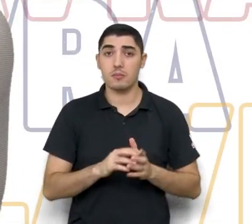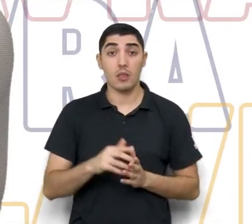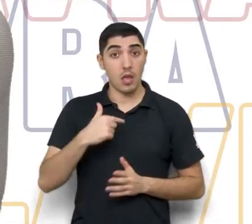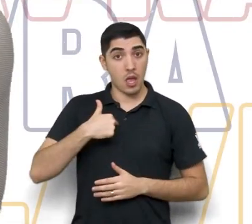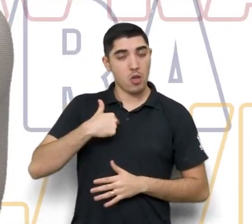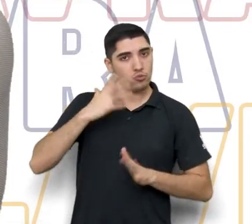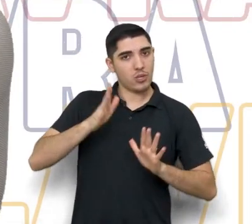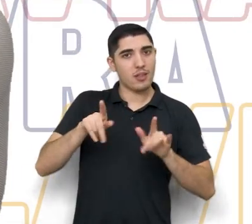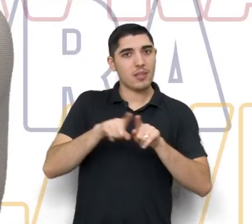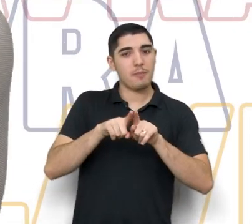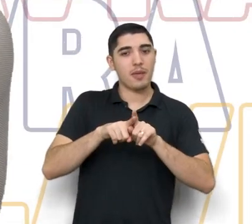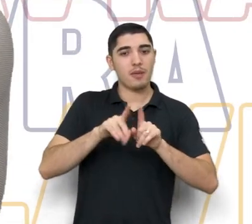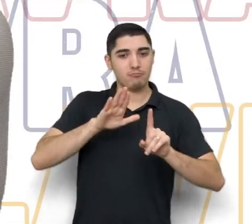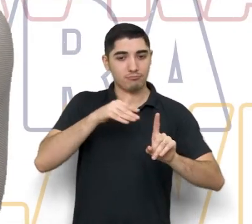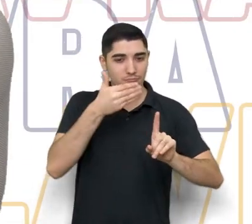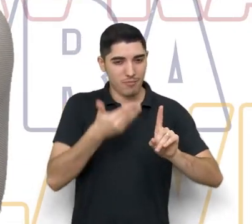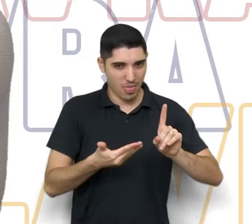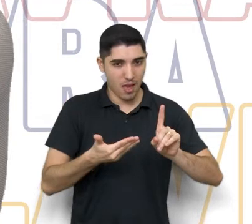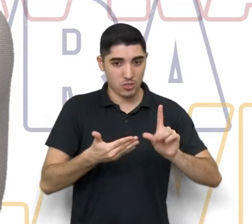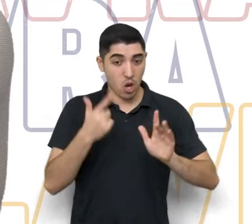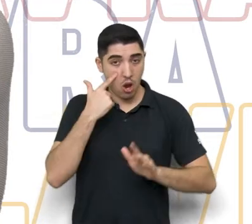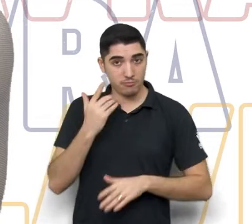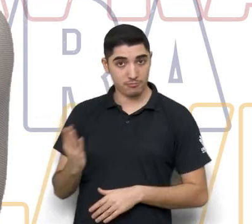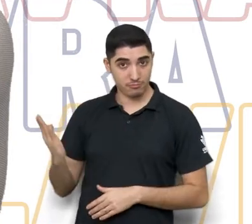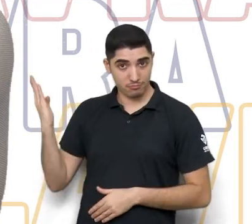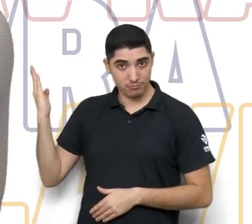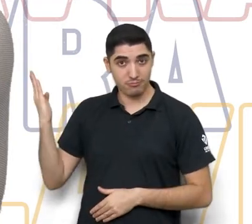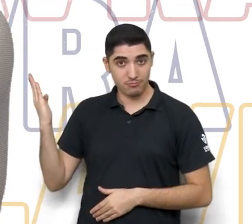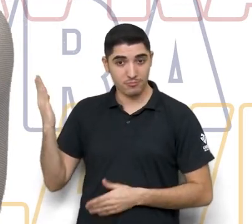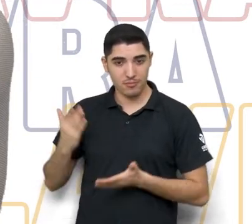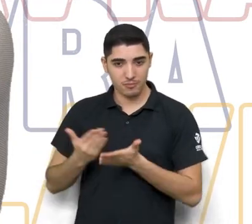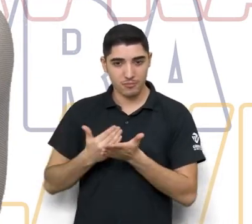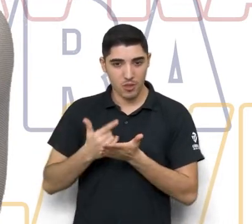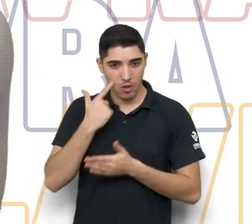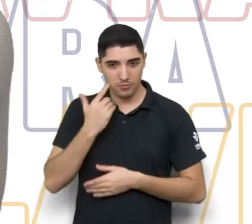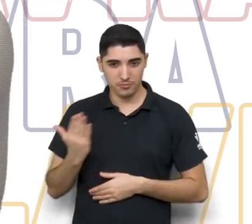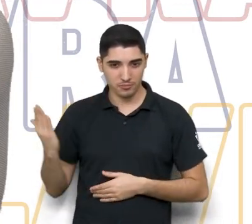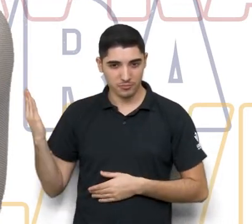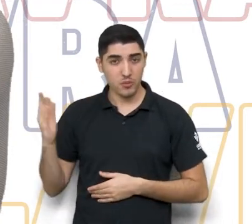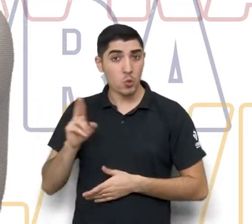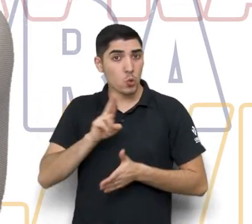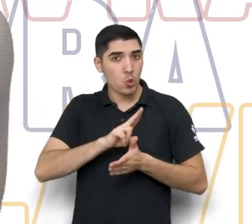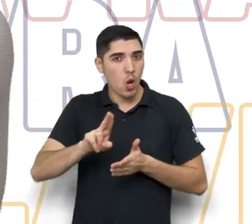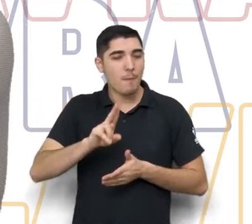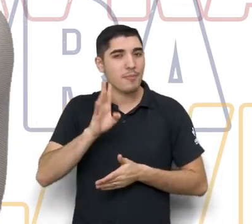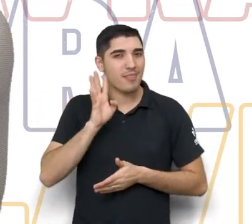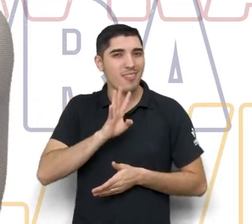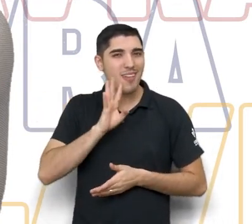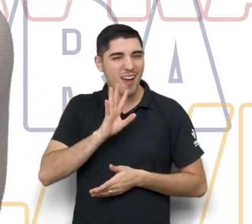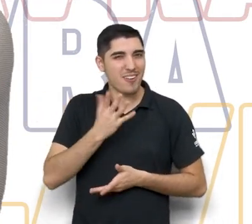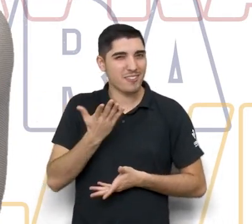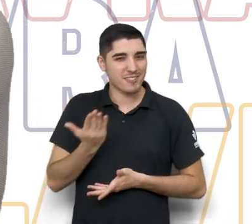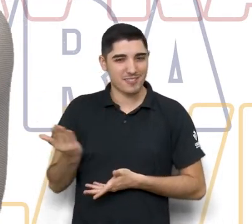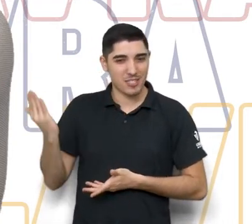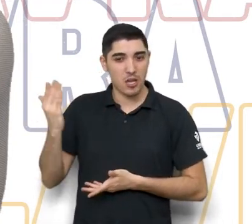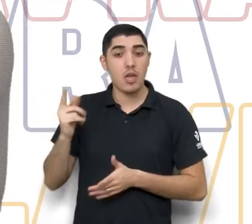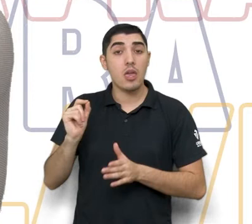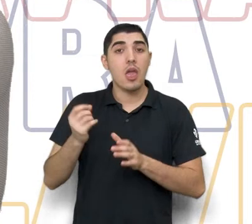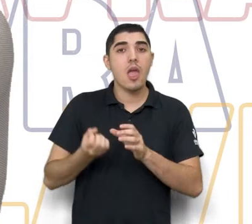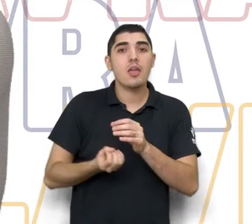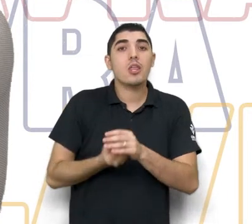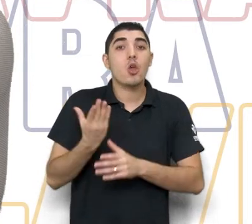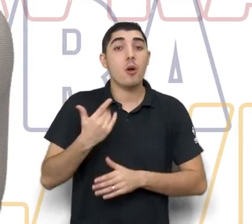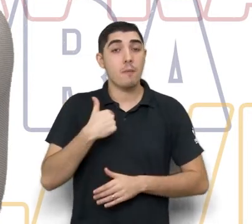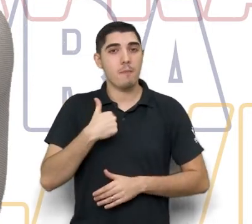né? Eu fui o curador dessa revista aqui, ó, Poeticidade, nome até por sinal muito interessante, né? Quem sugeriu esse nome foi a